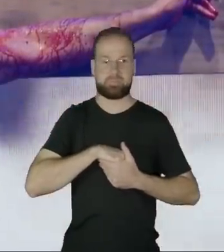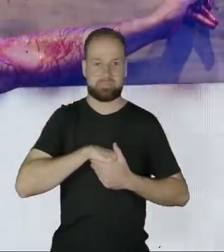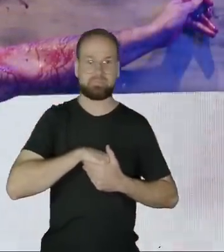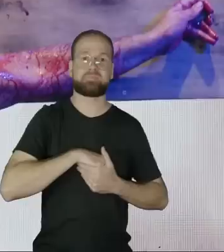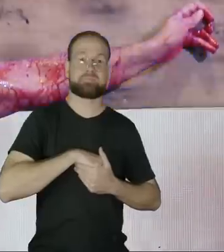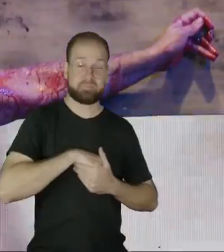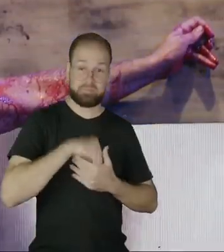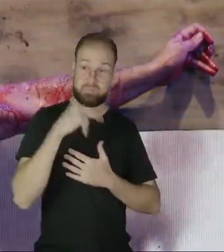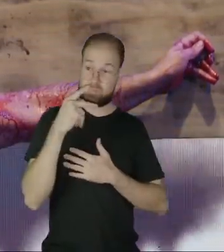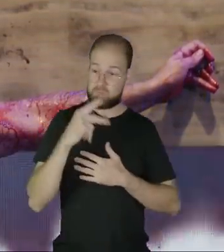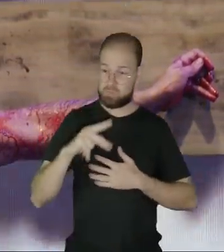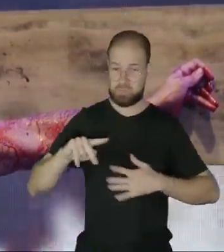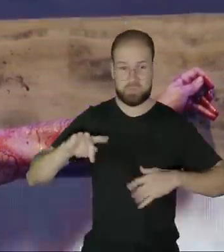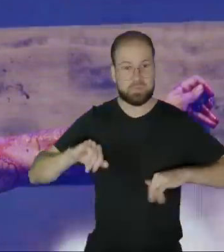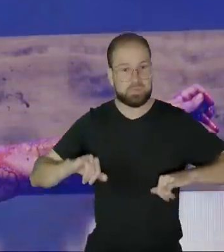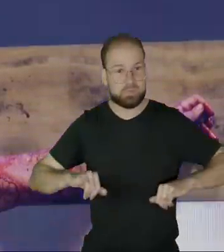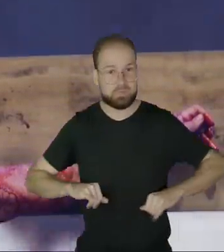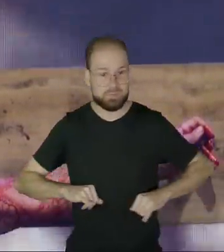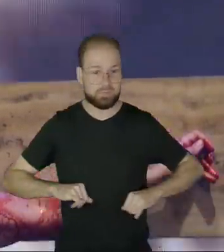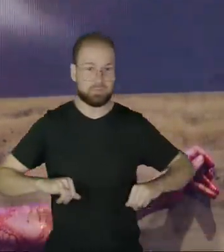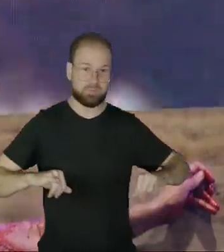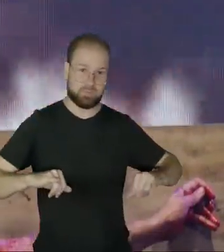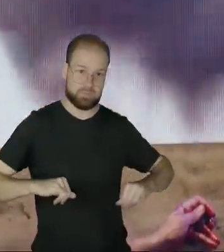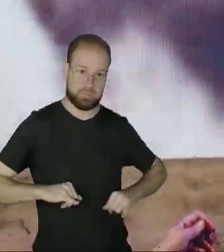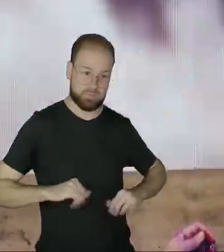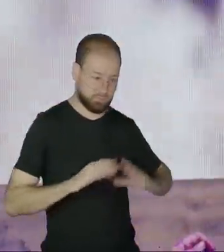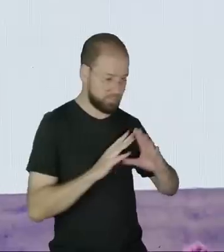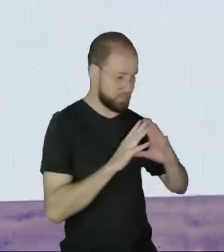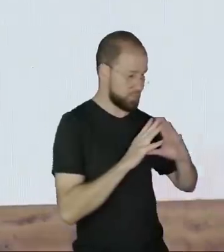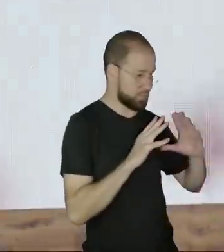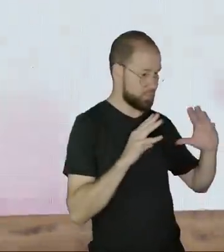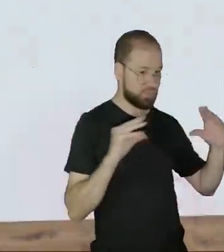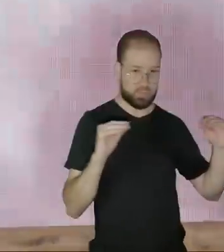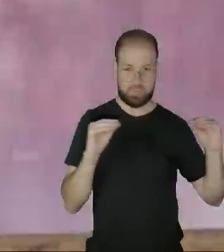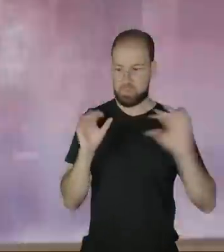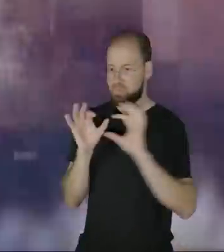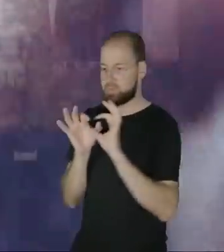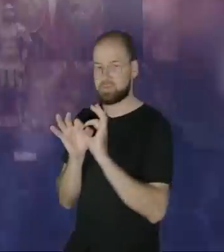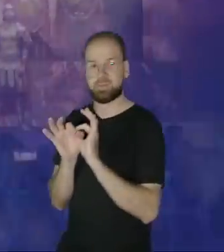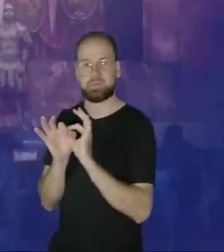em tuas chagas cura e libertação